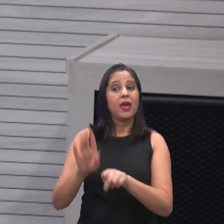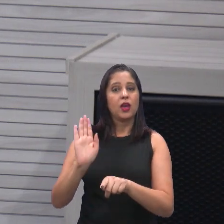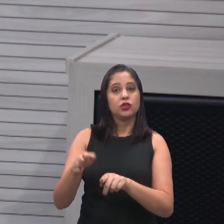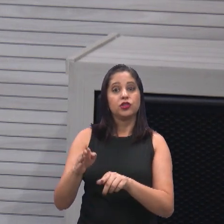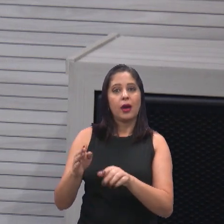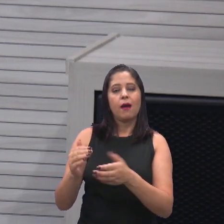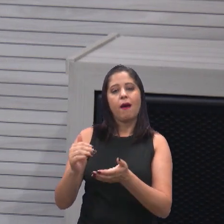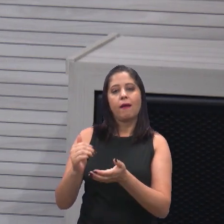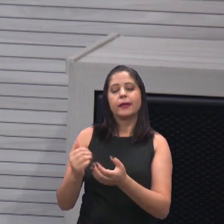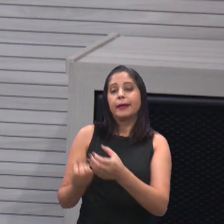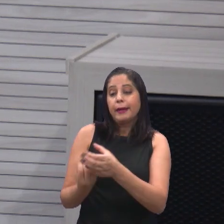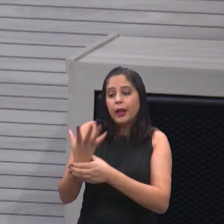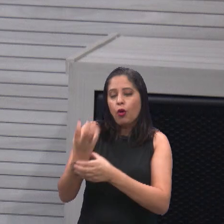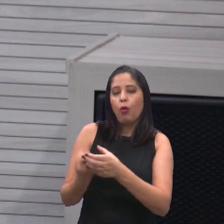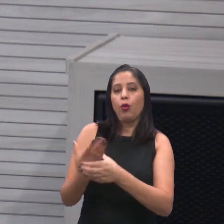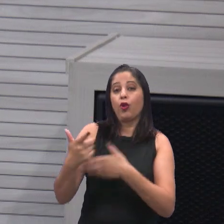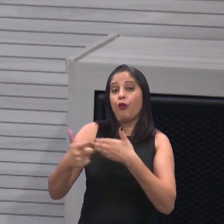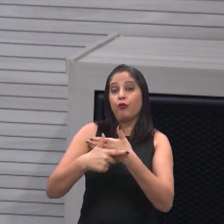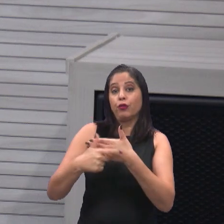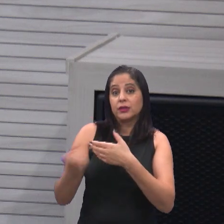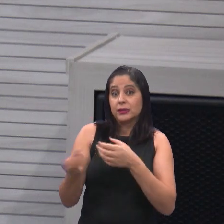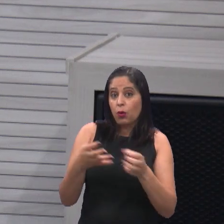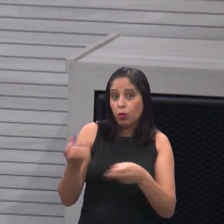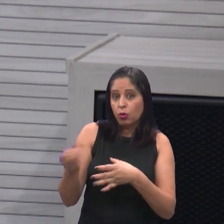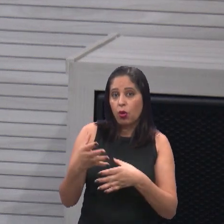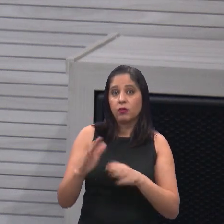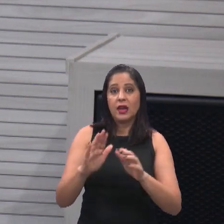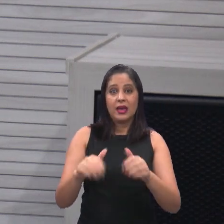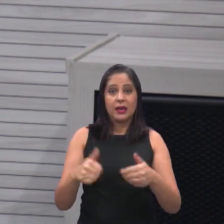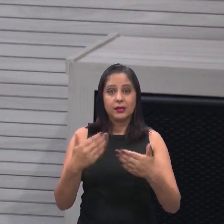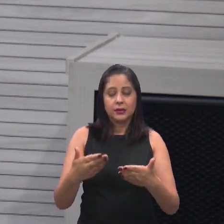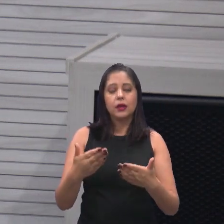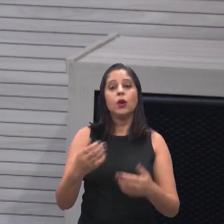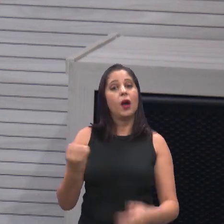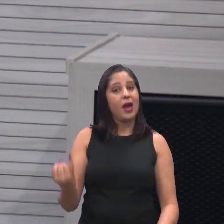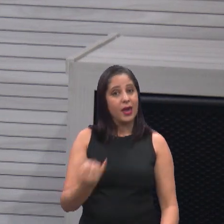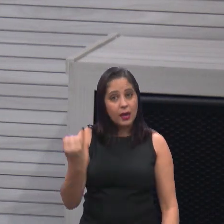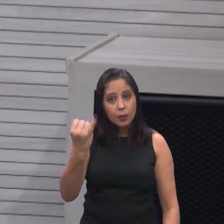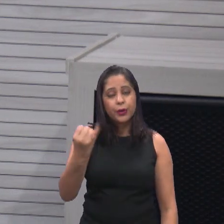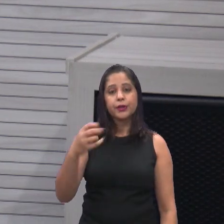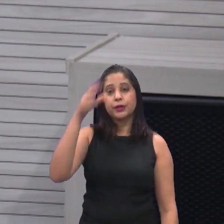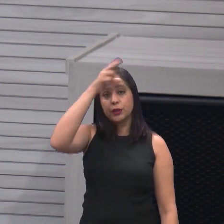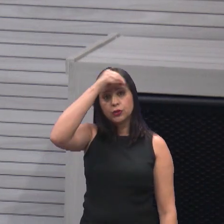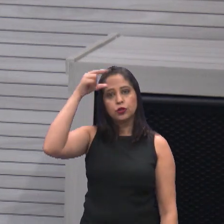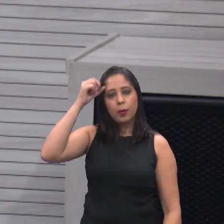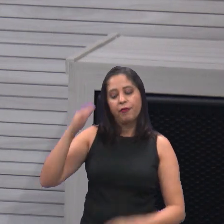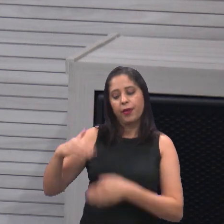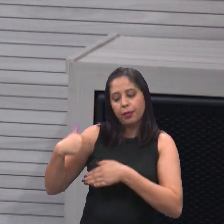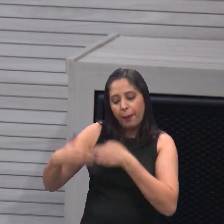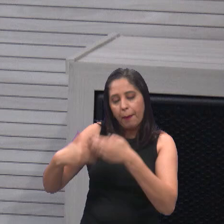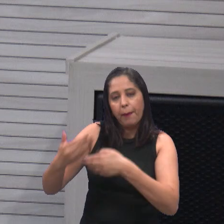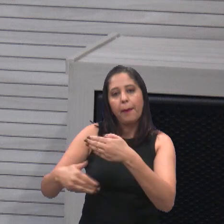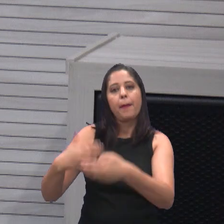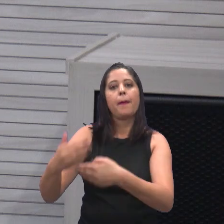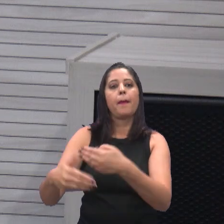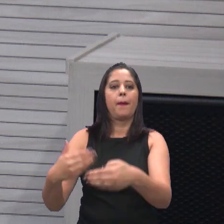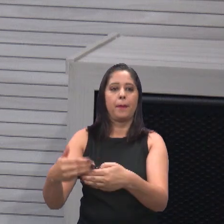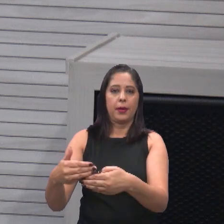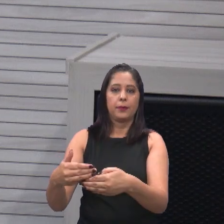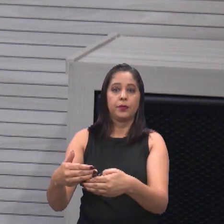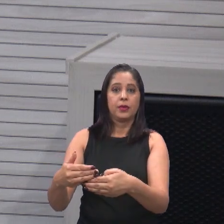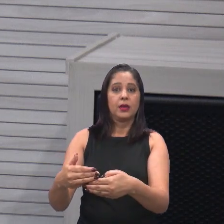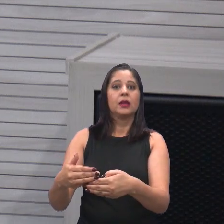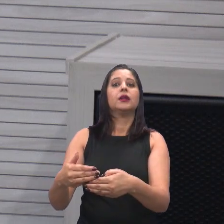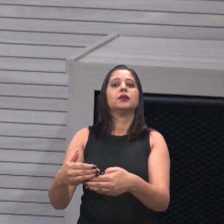gente dê agilidade nos processos, para que o prefeito continue avançando no desenvolvimento habitacional da cidade, e é de suma